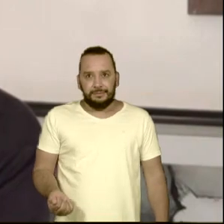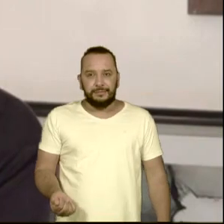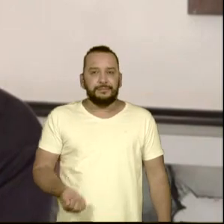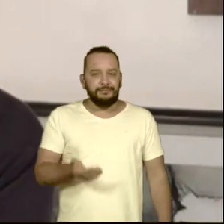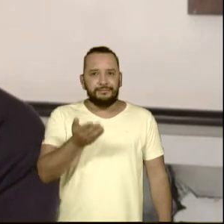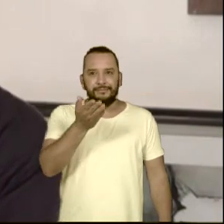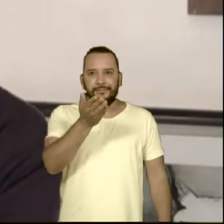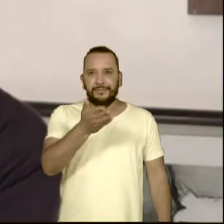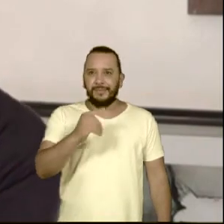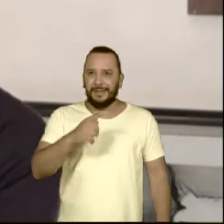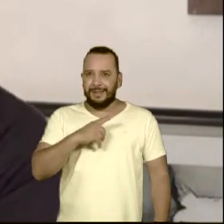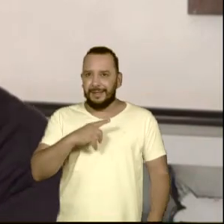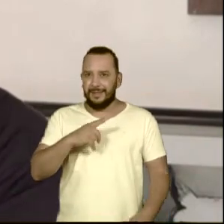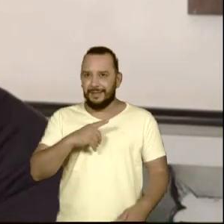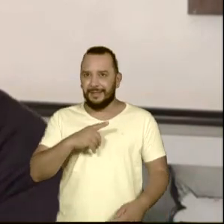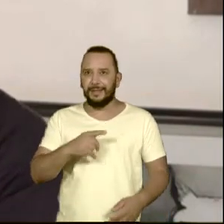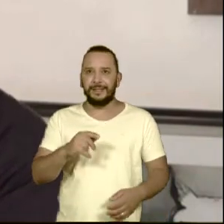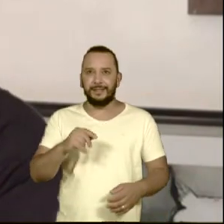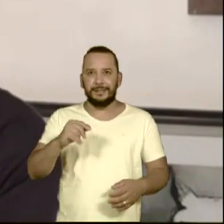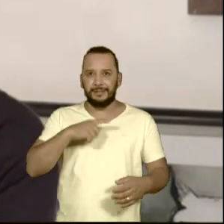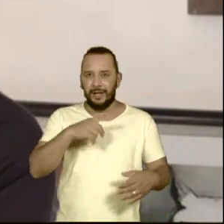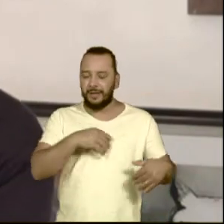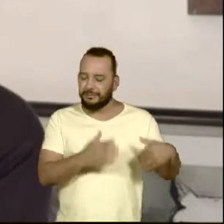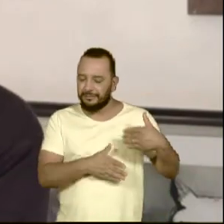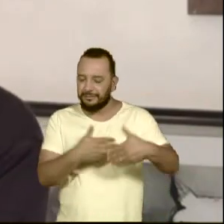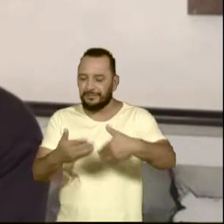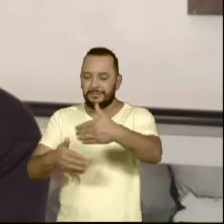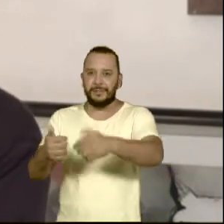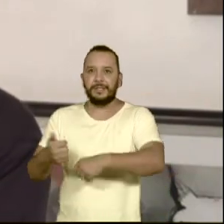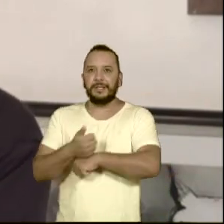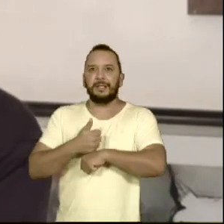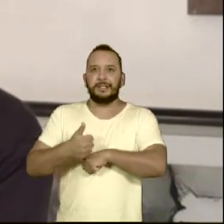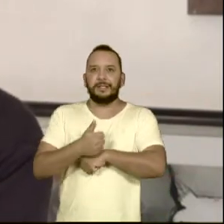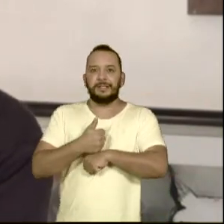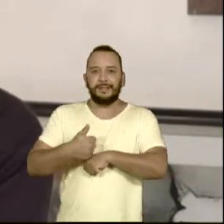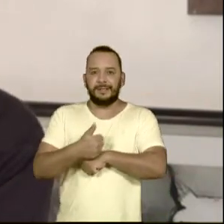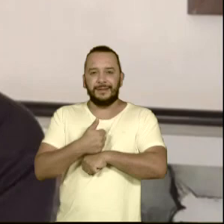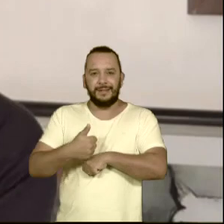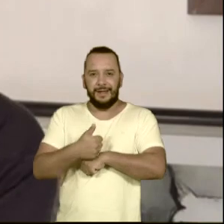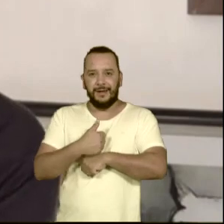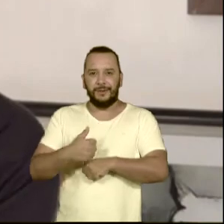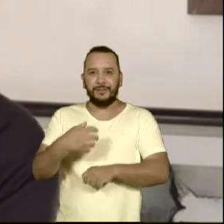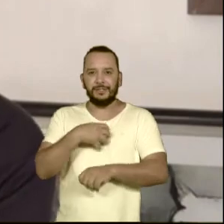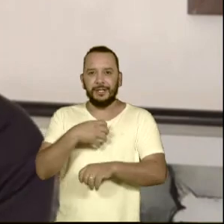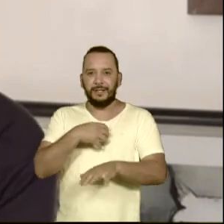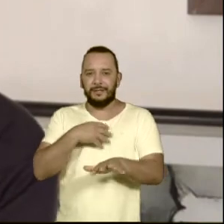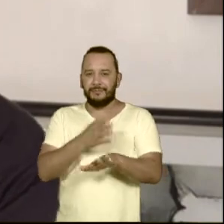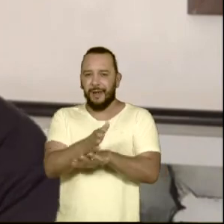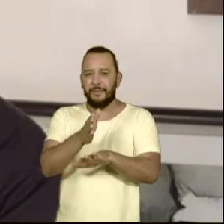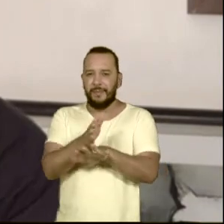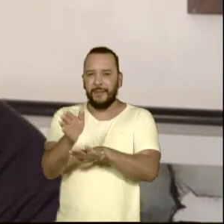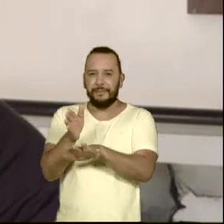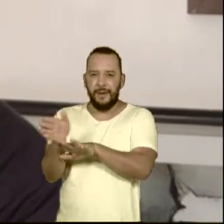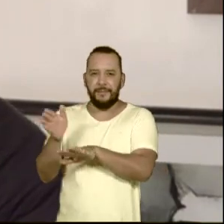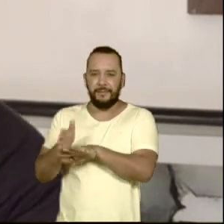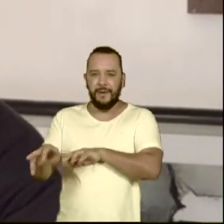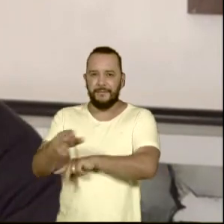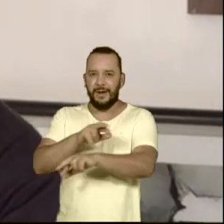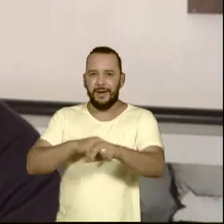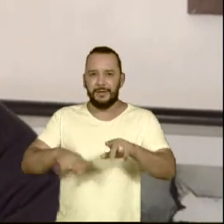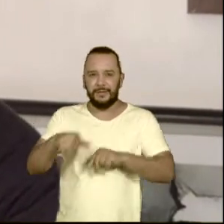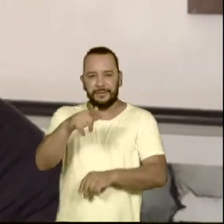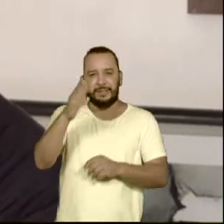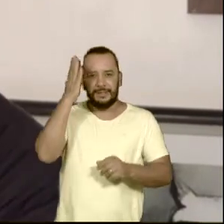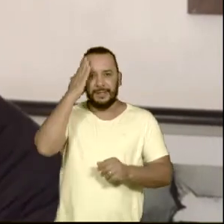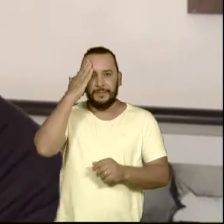o teu caminho, a tua carreira profissional dos mais variados possíveis. Desde você, desde pequenininho,